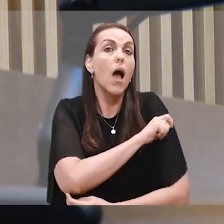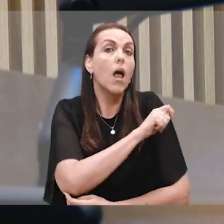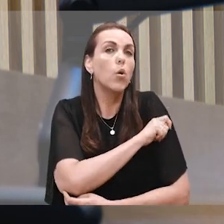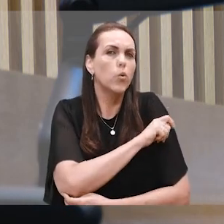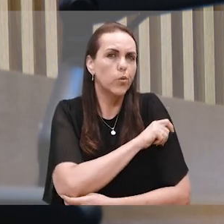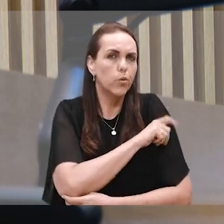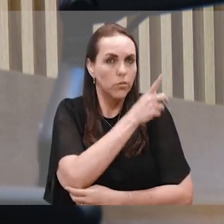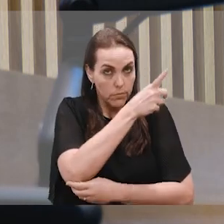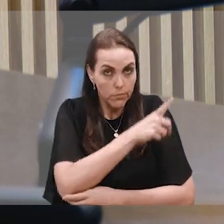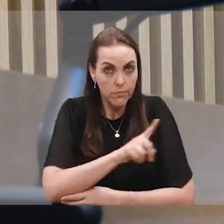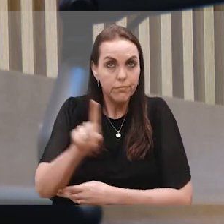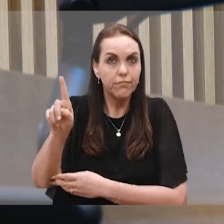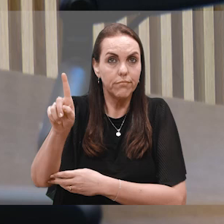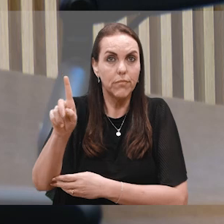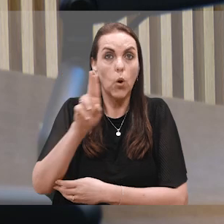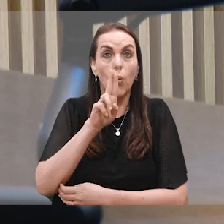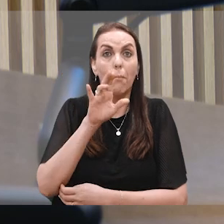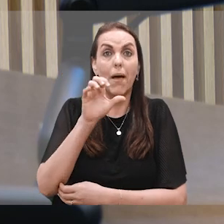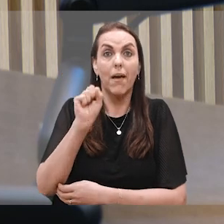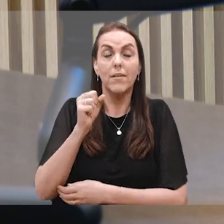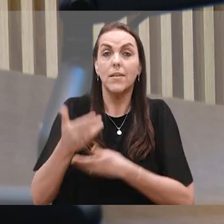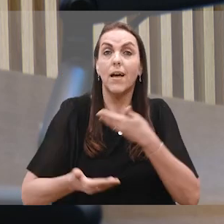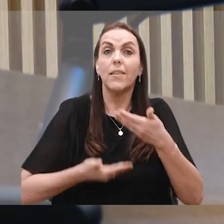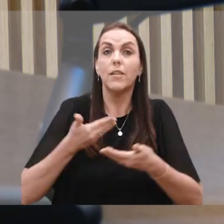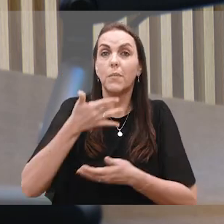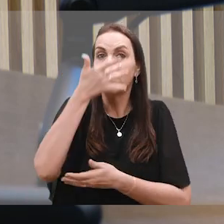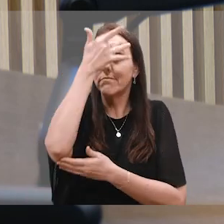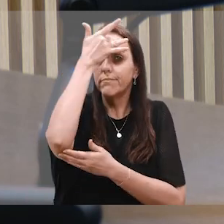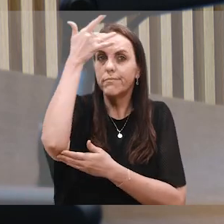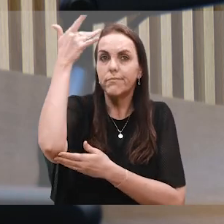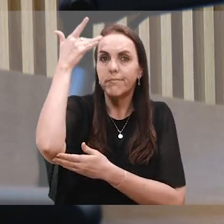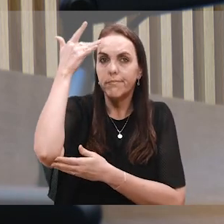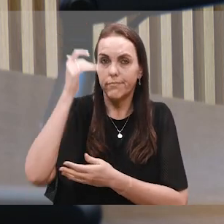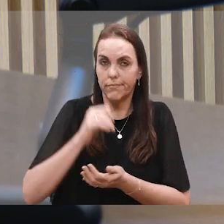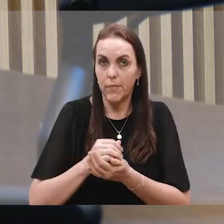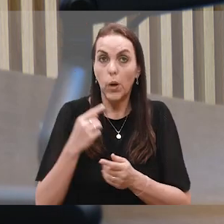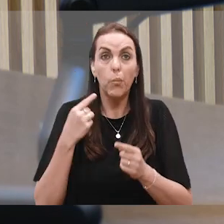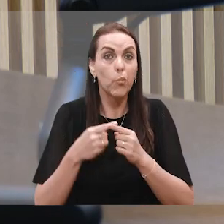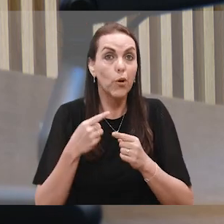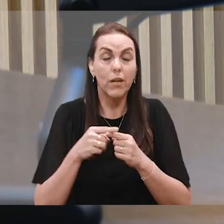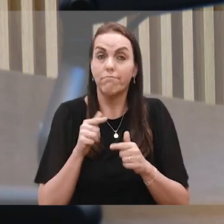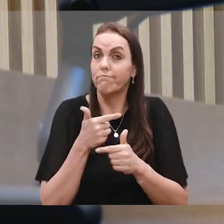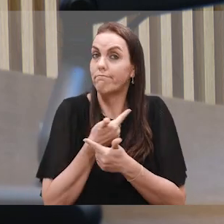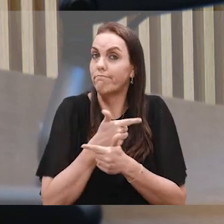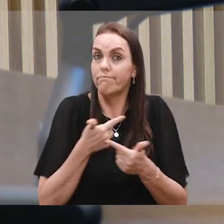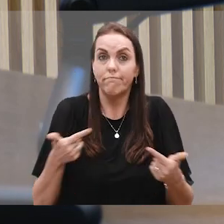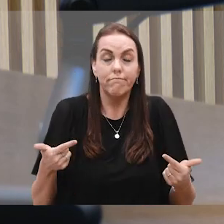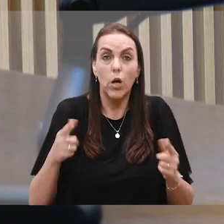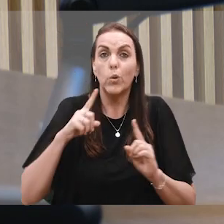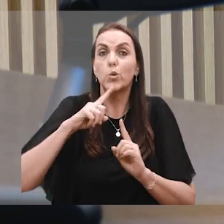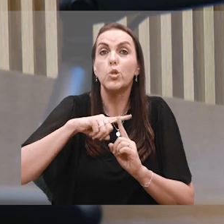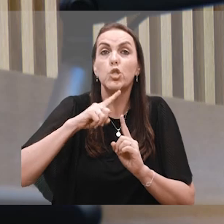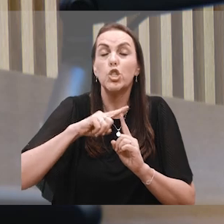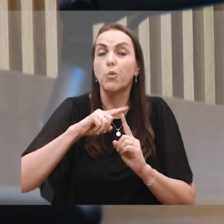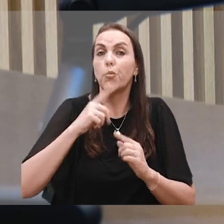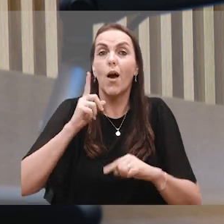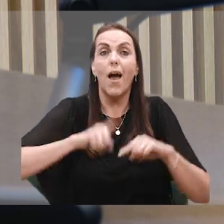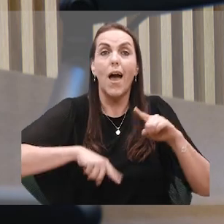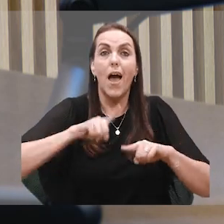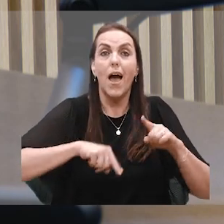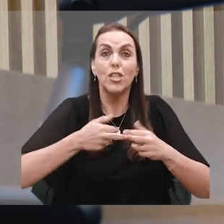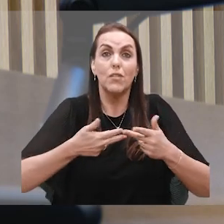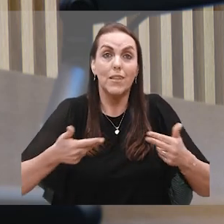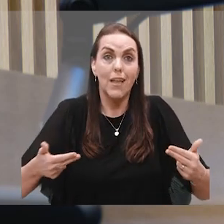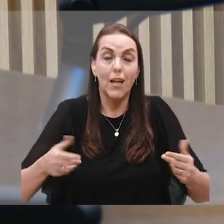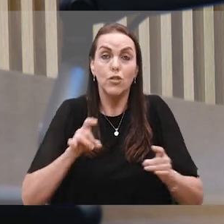gente tem que mandar para uma UBS ou para algum atendimento de saúde mental? Porque não tem outro tipo de